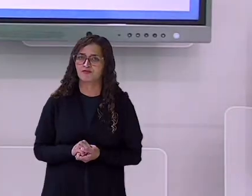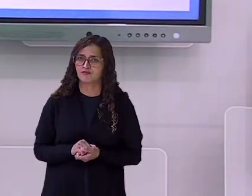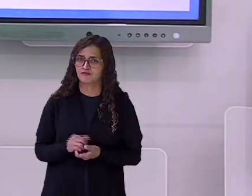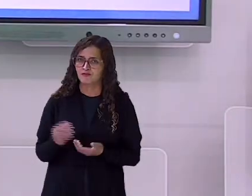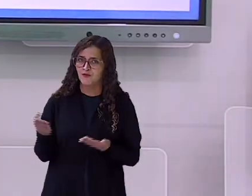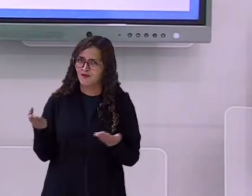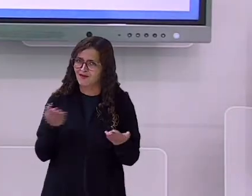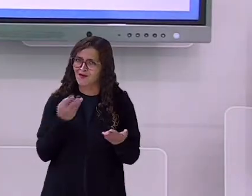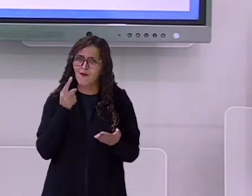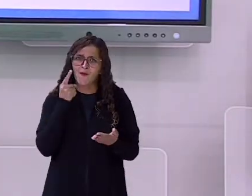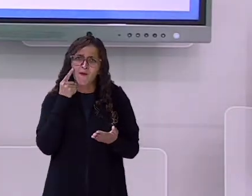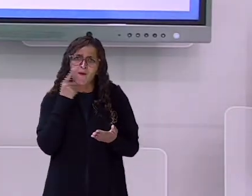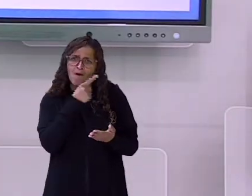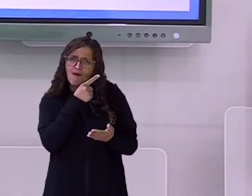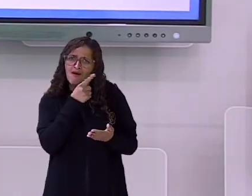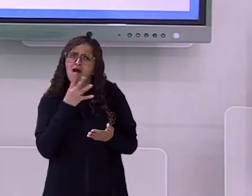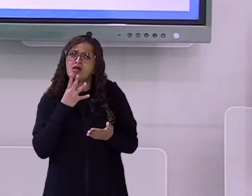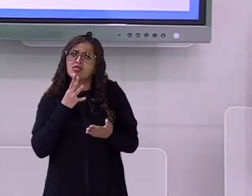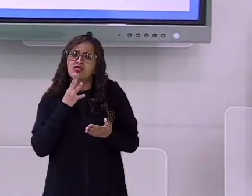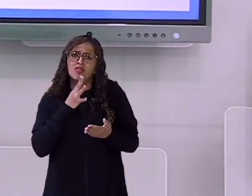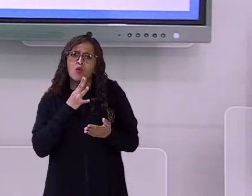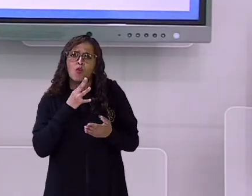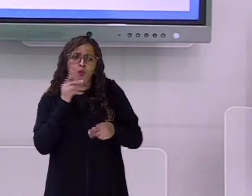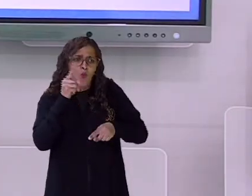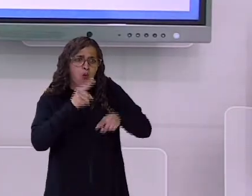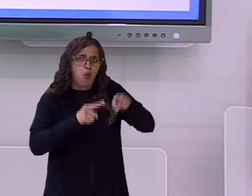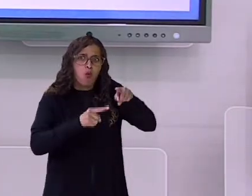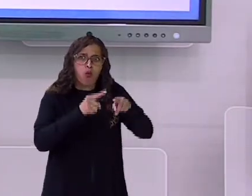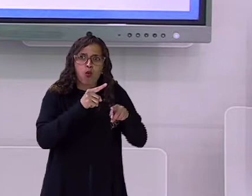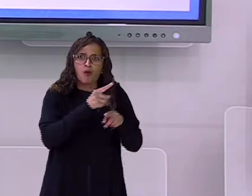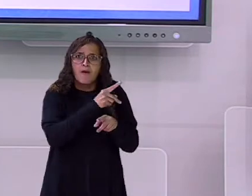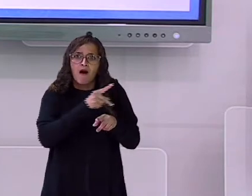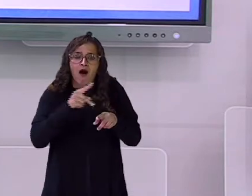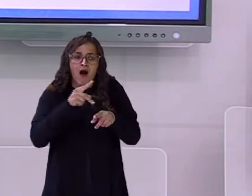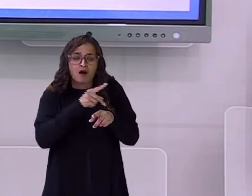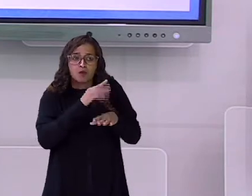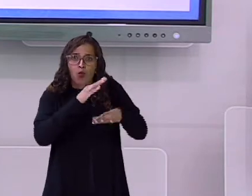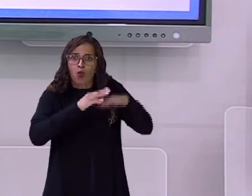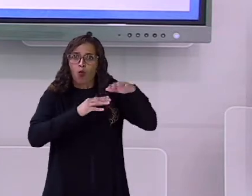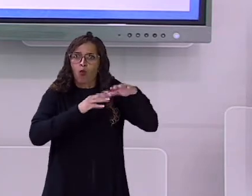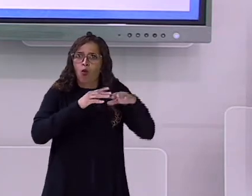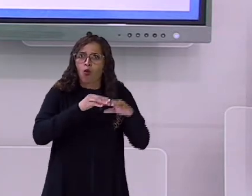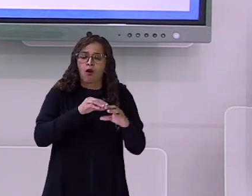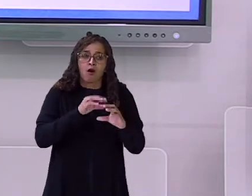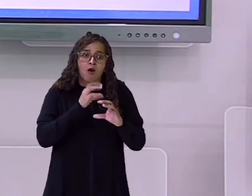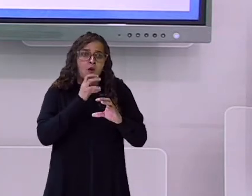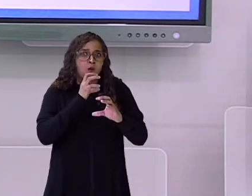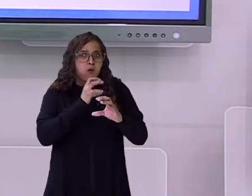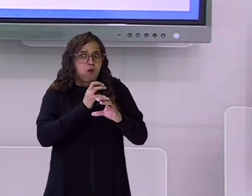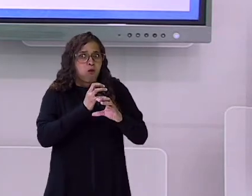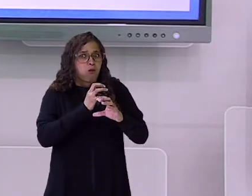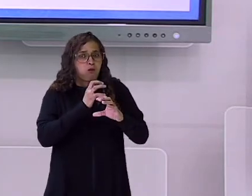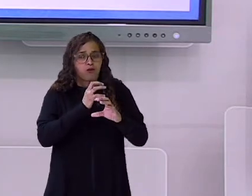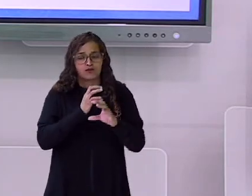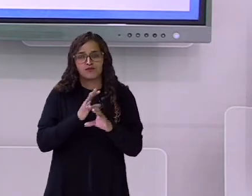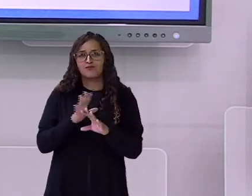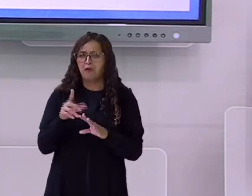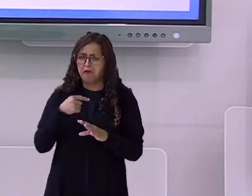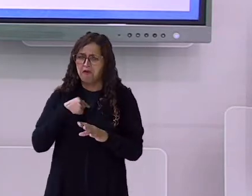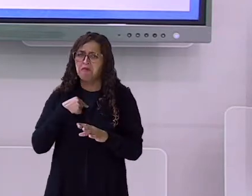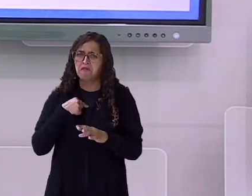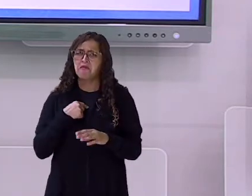Vocês viram que legal que é um instrumento de sopro, tocado por um musicista? Eu faço barulho, ele faz